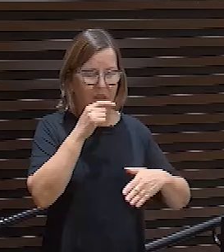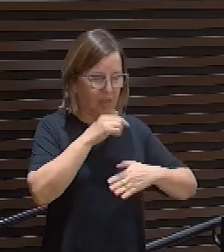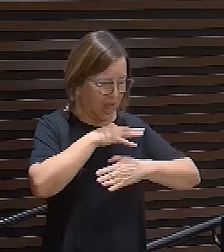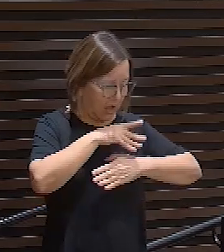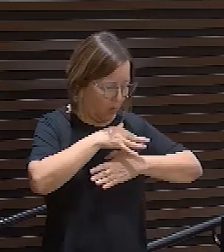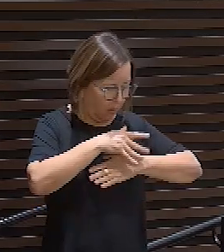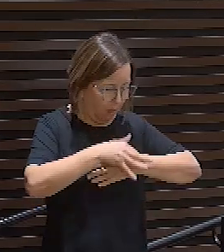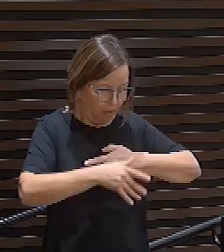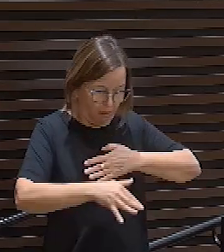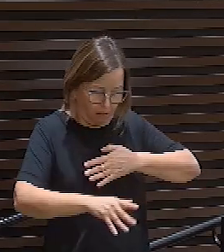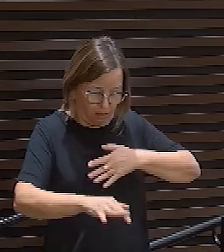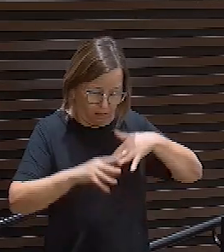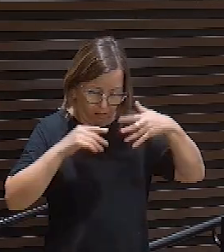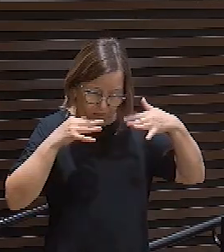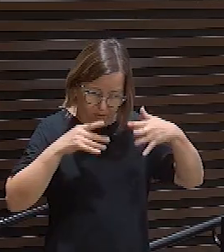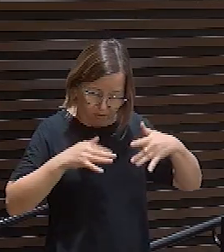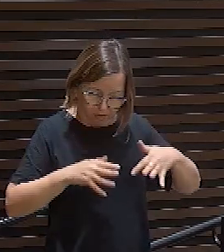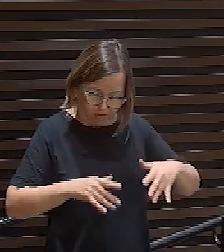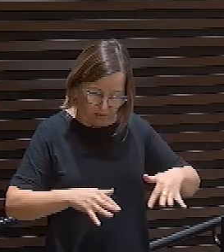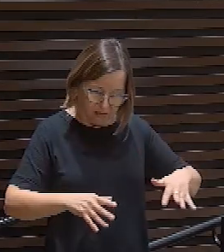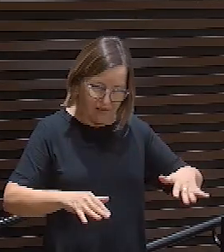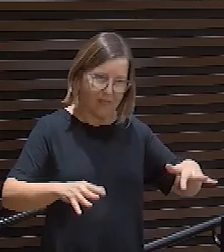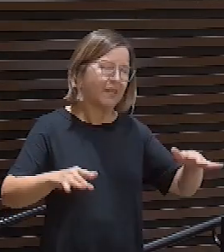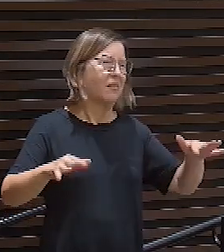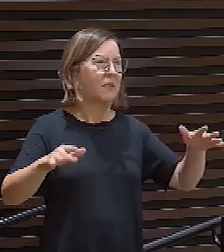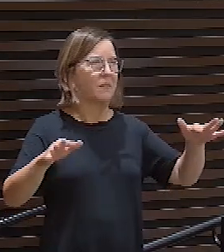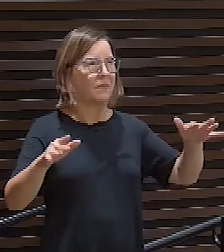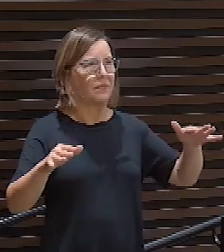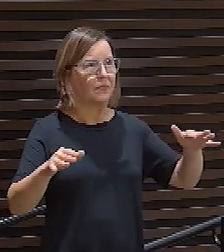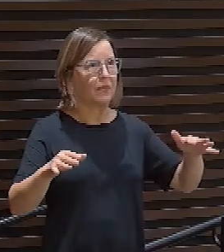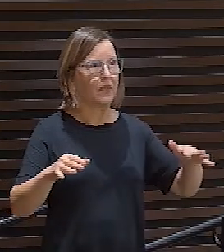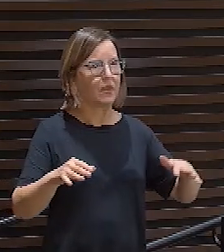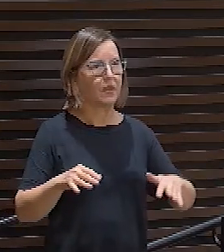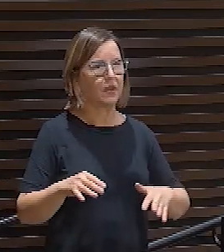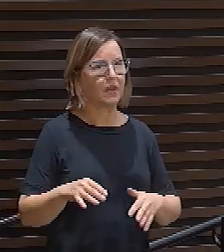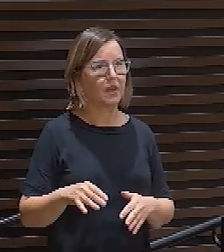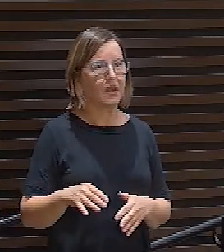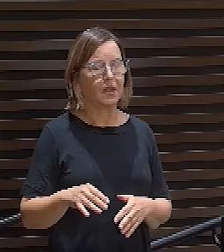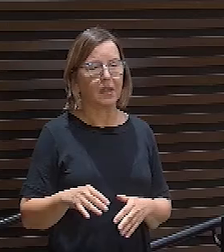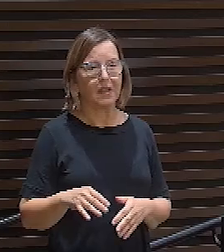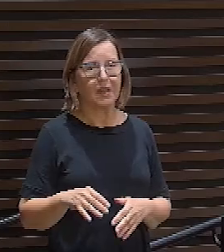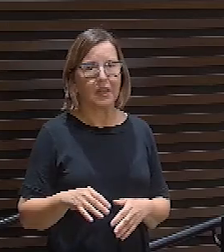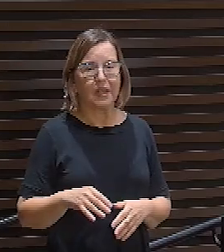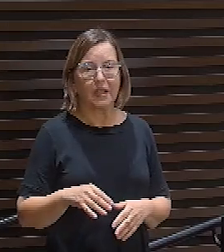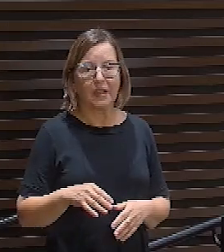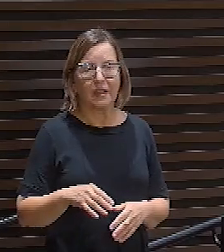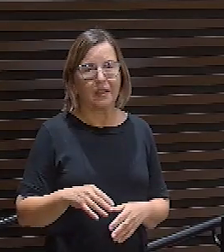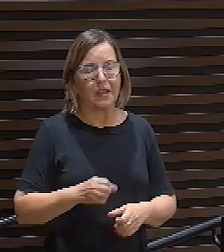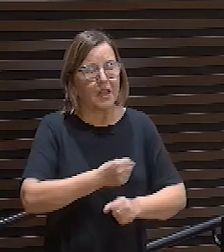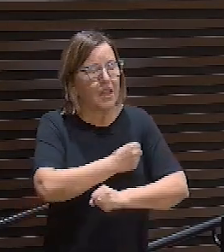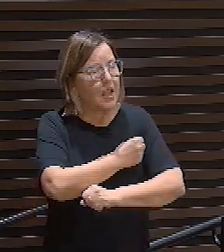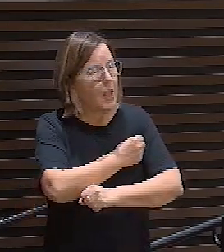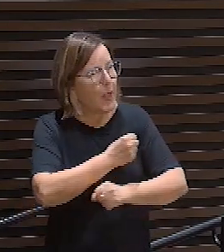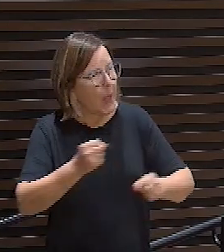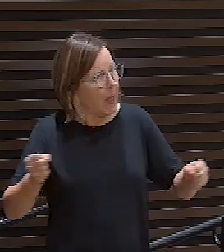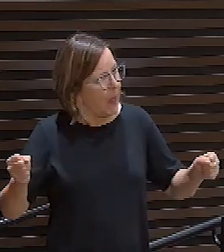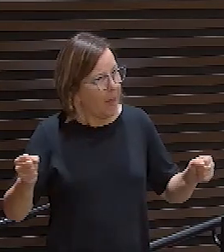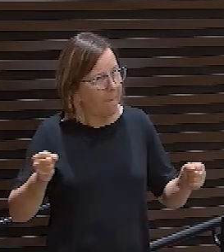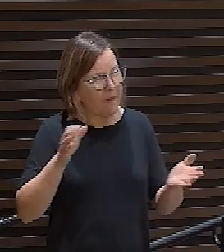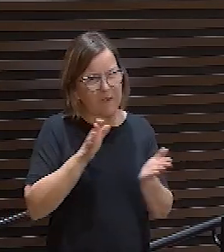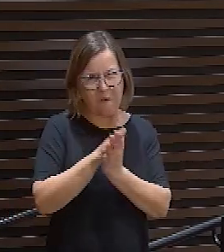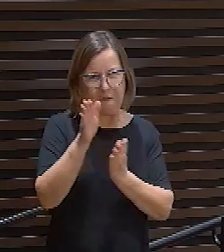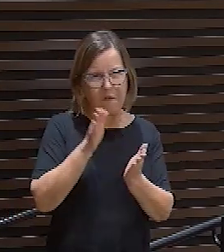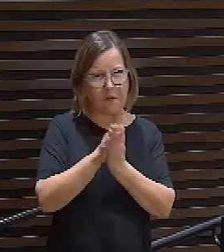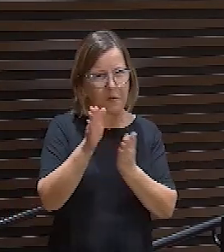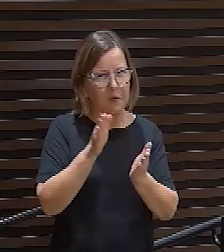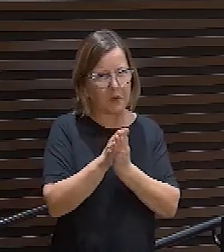E toda aquela água está vindo em tua direção. E não tem o que você possa fazer. Você pode tentar pegar o carro, você pode tentar correr. Não interessa, aquela